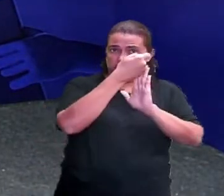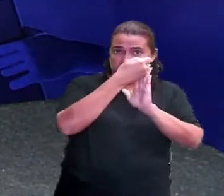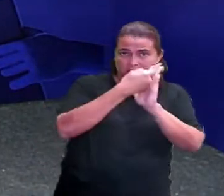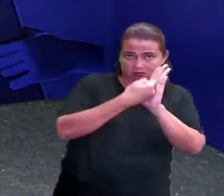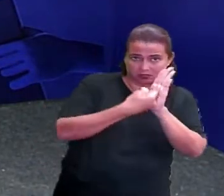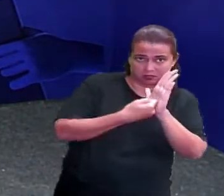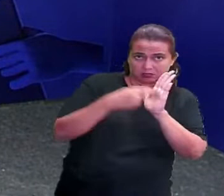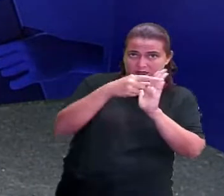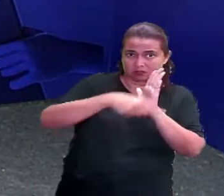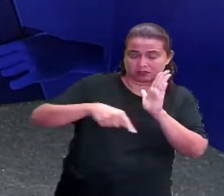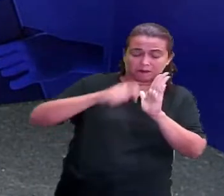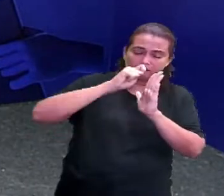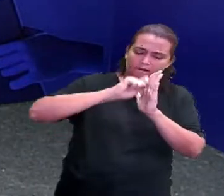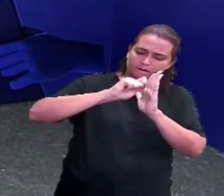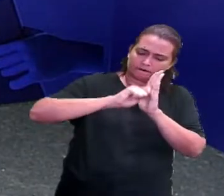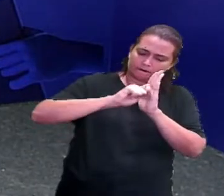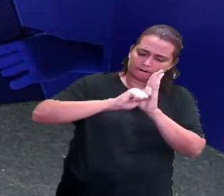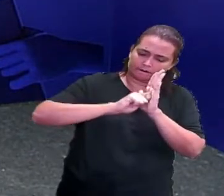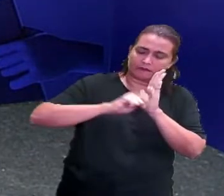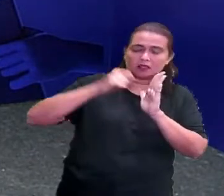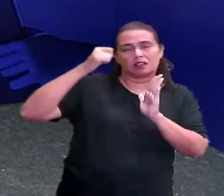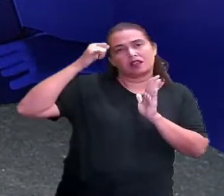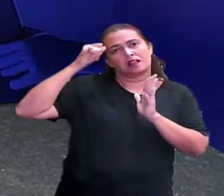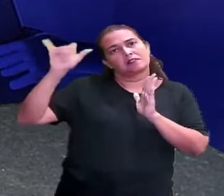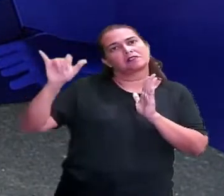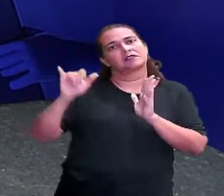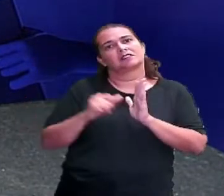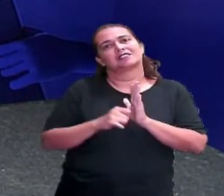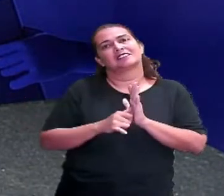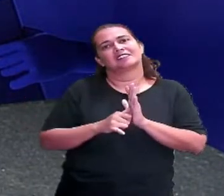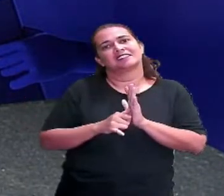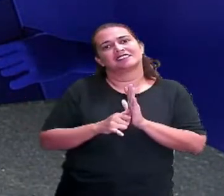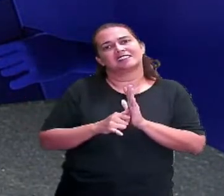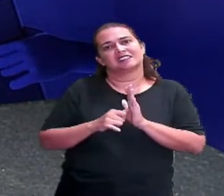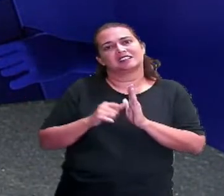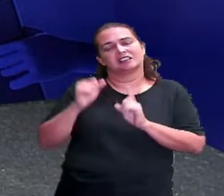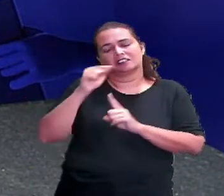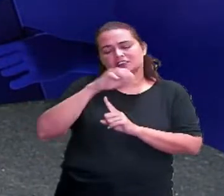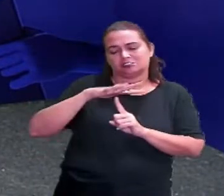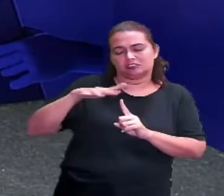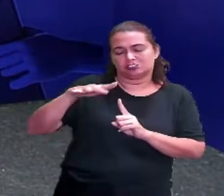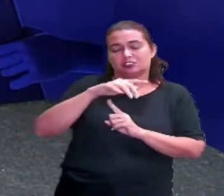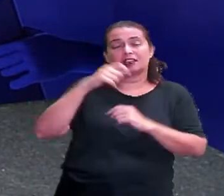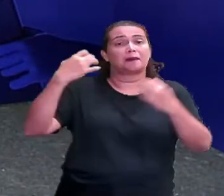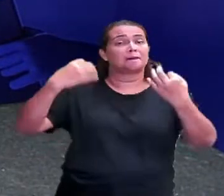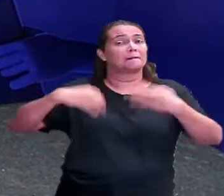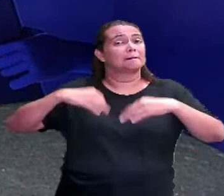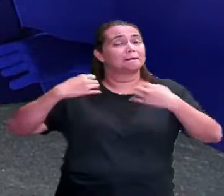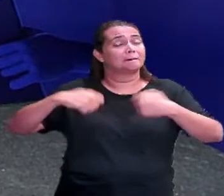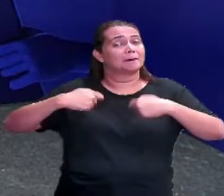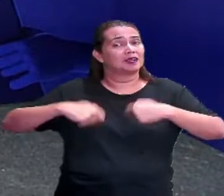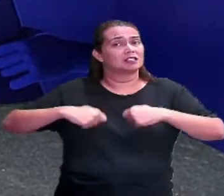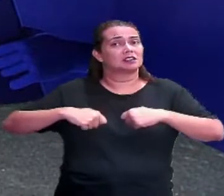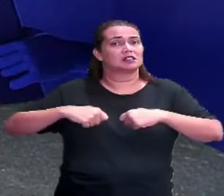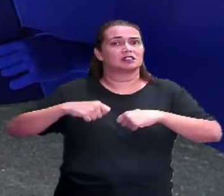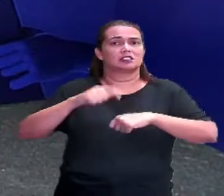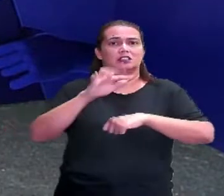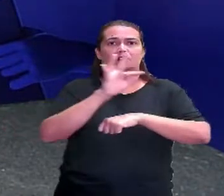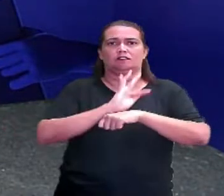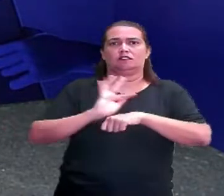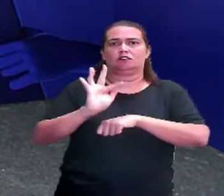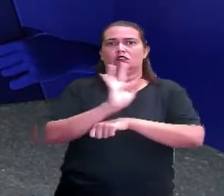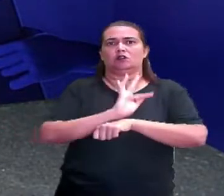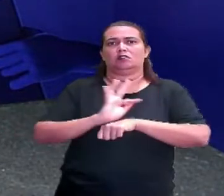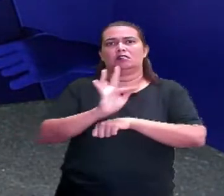redigir o texto, utilize um português padrão, conforme, né, preceitua ou discrimina